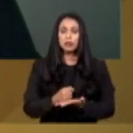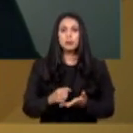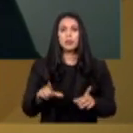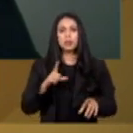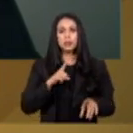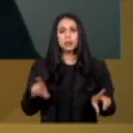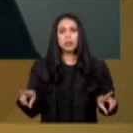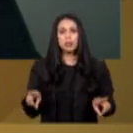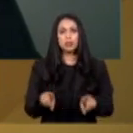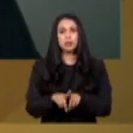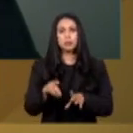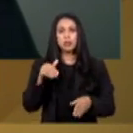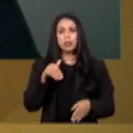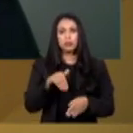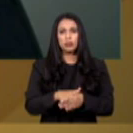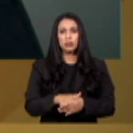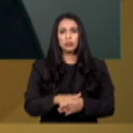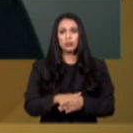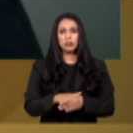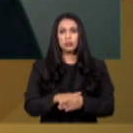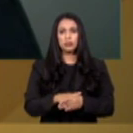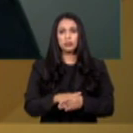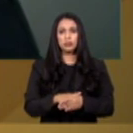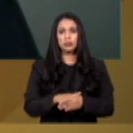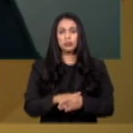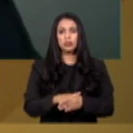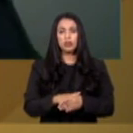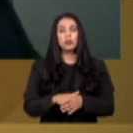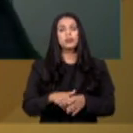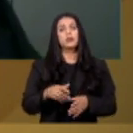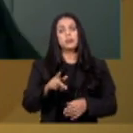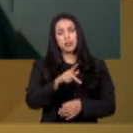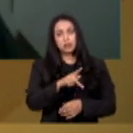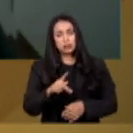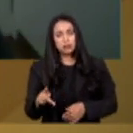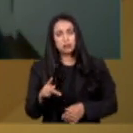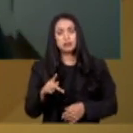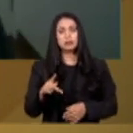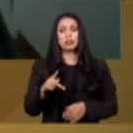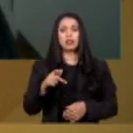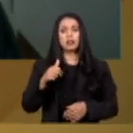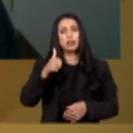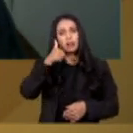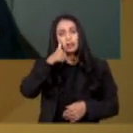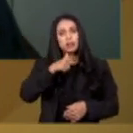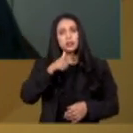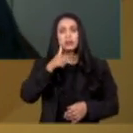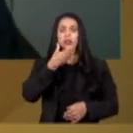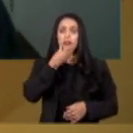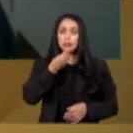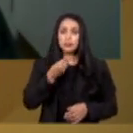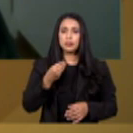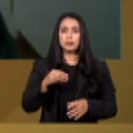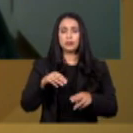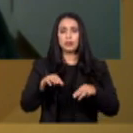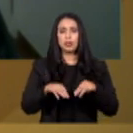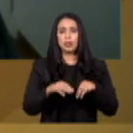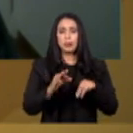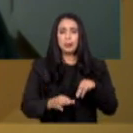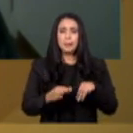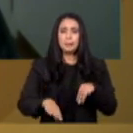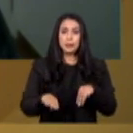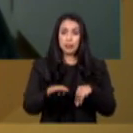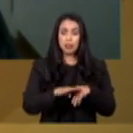a também no voto do presidente só avenida dos seus veículos para cidades nas quais